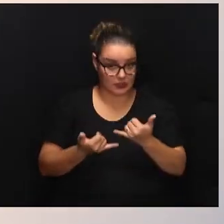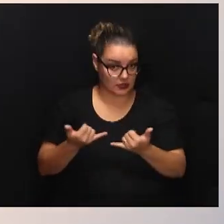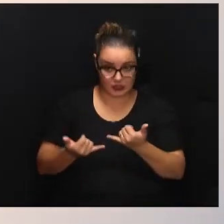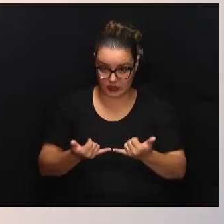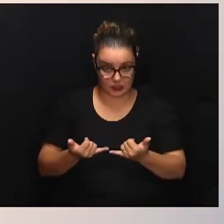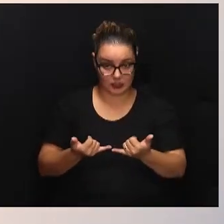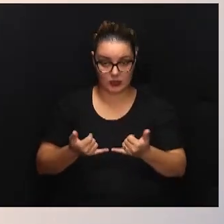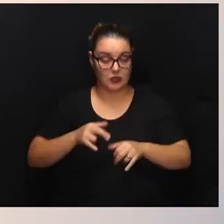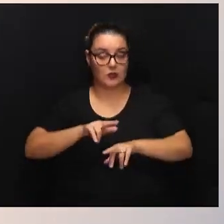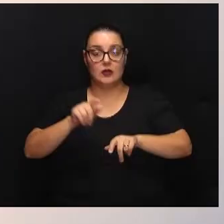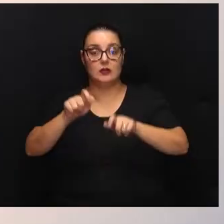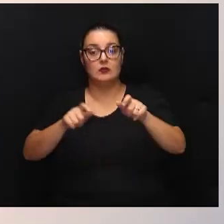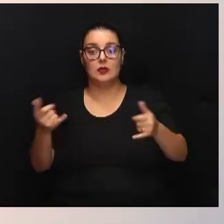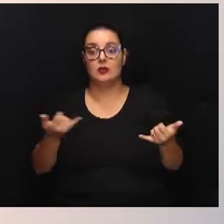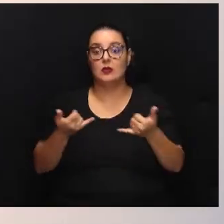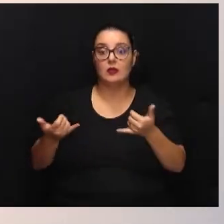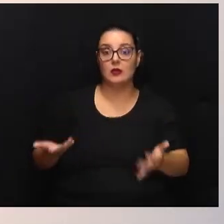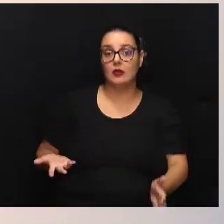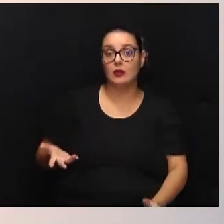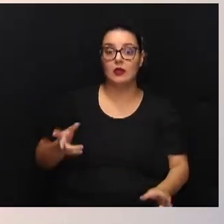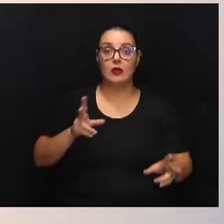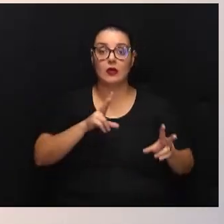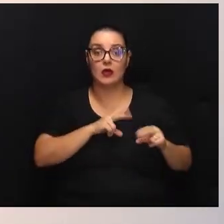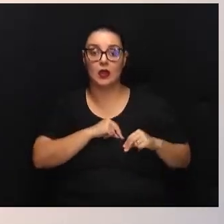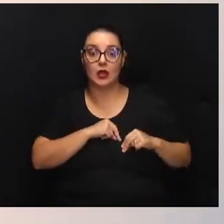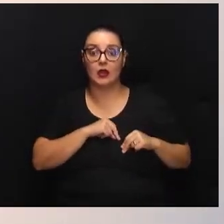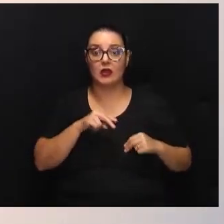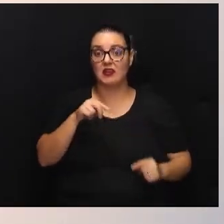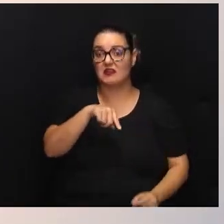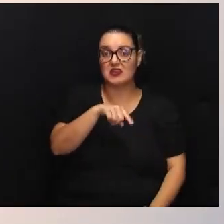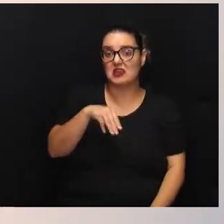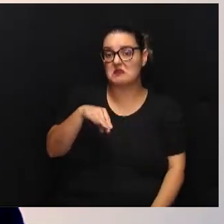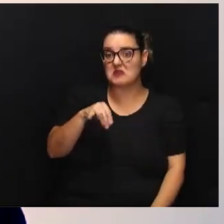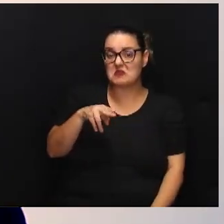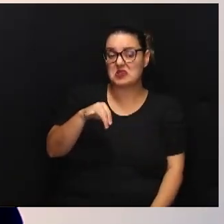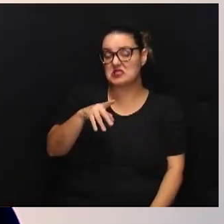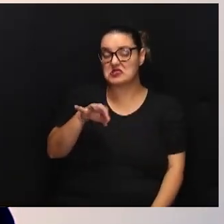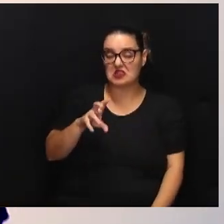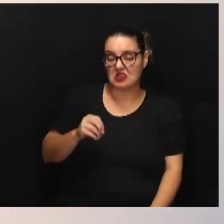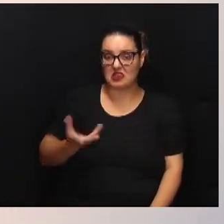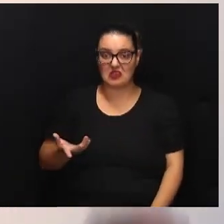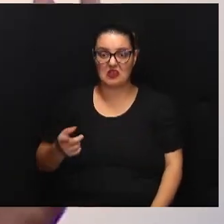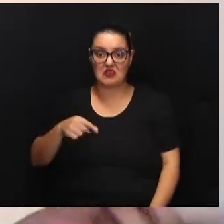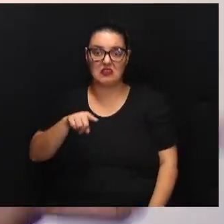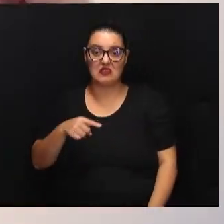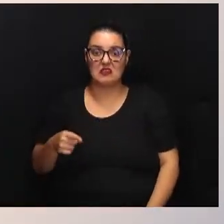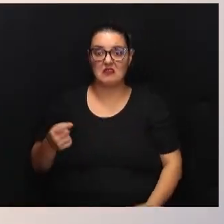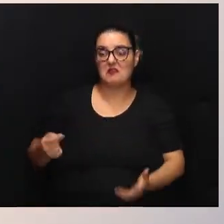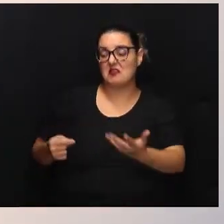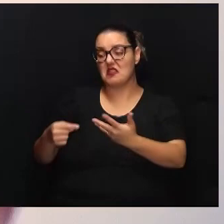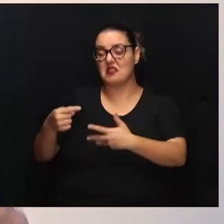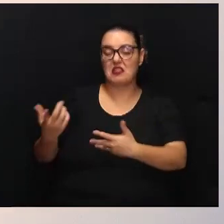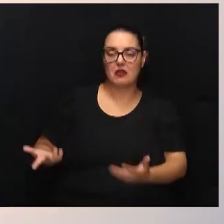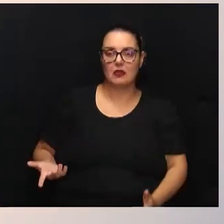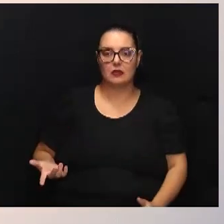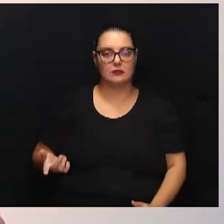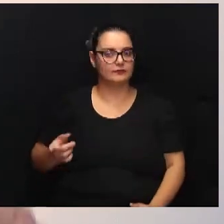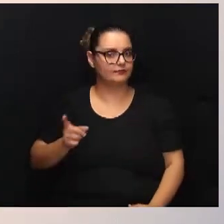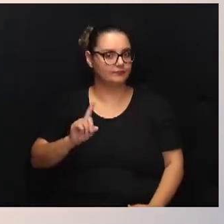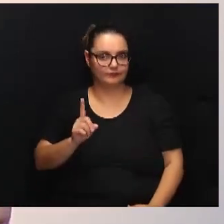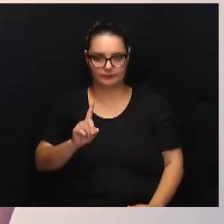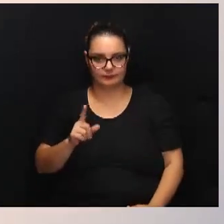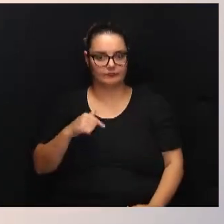porque vocês são mimizentos. Ai, porque vocês são isso, aquilo. E não é bem assim. Só nós que somos